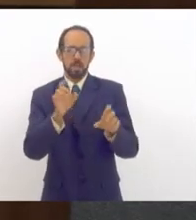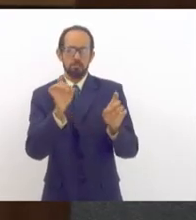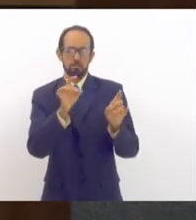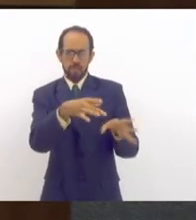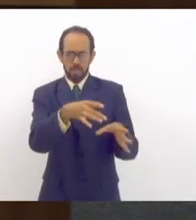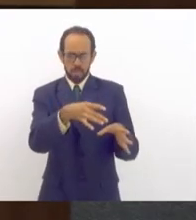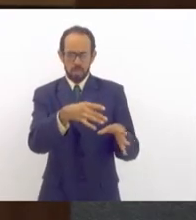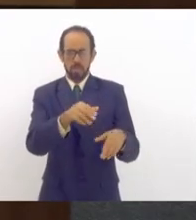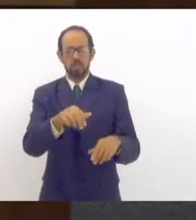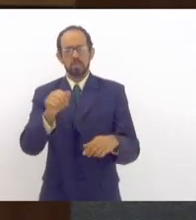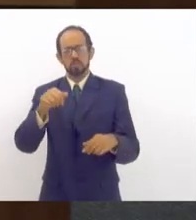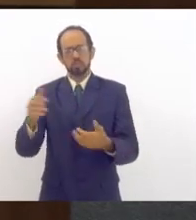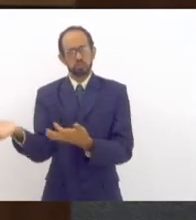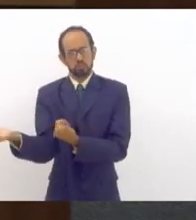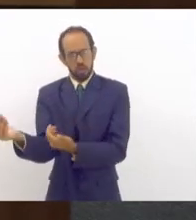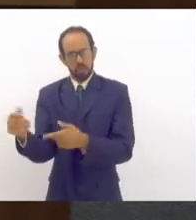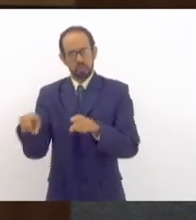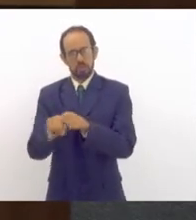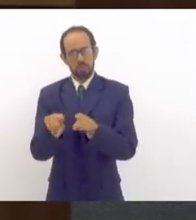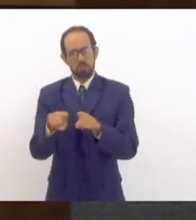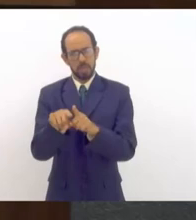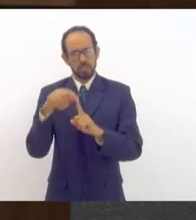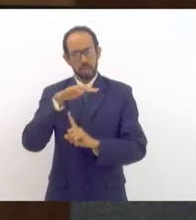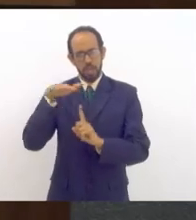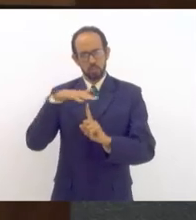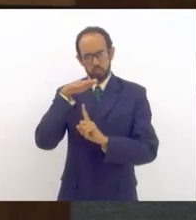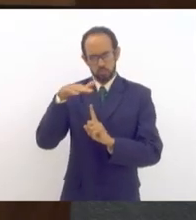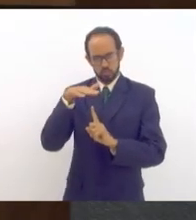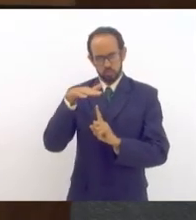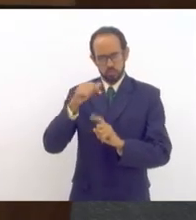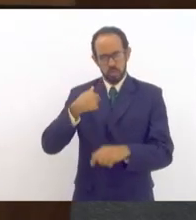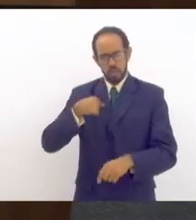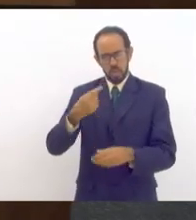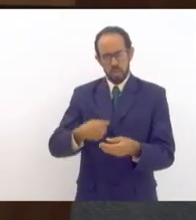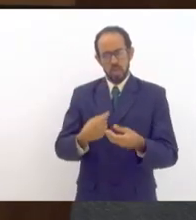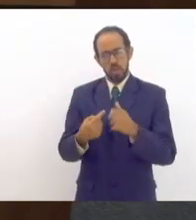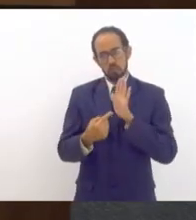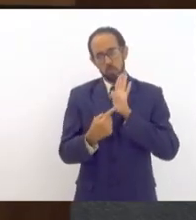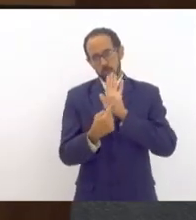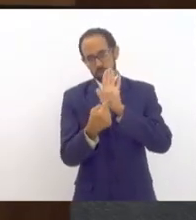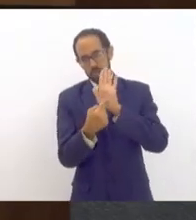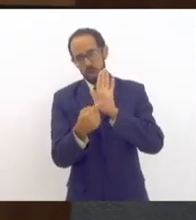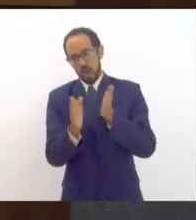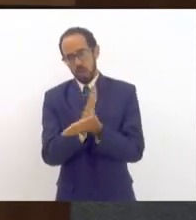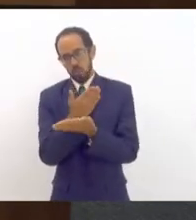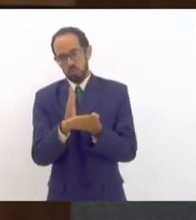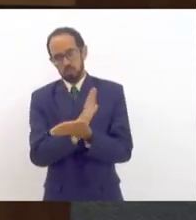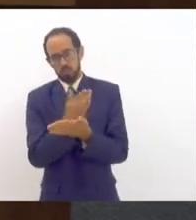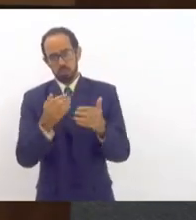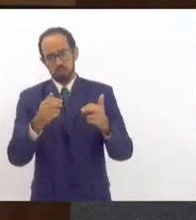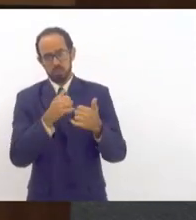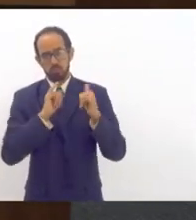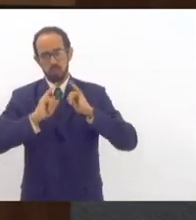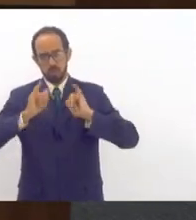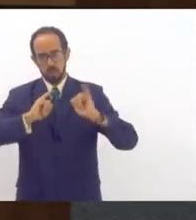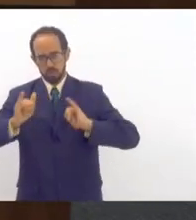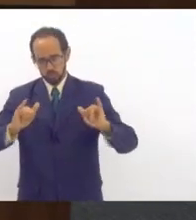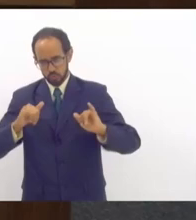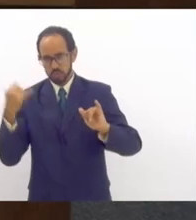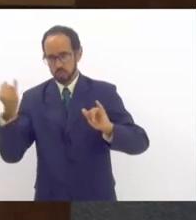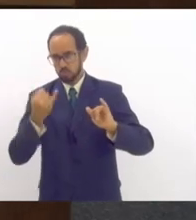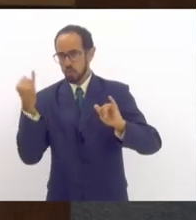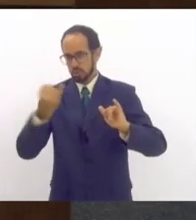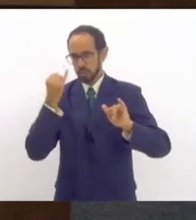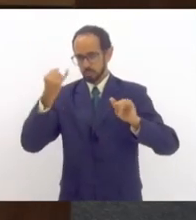por conta do aumento da pobreza e eu trouxe aqui alguns dados que eu acho importante para a gente dar esse olhar para essa